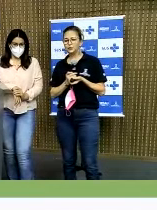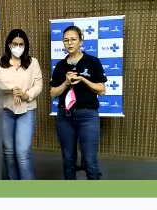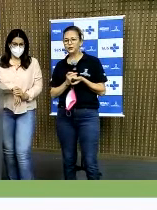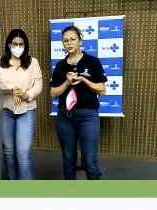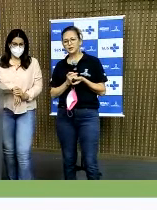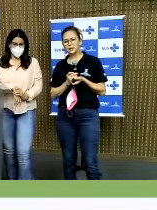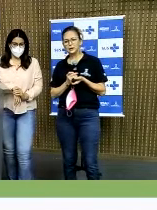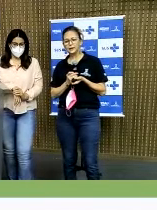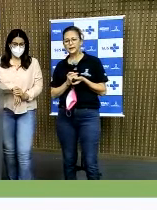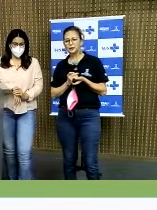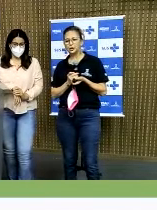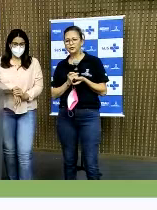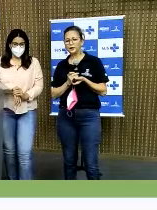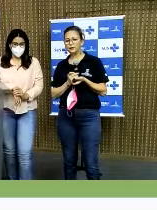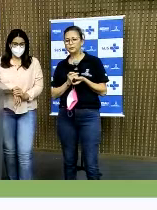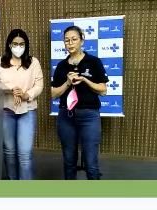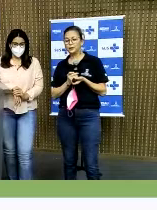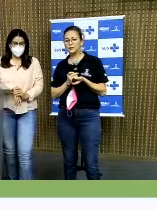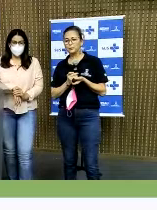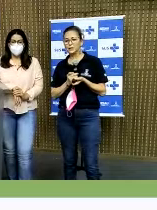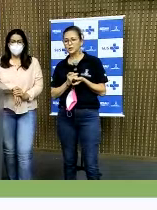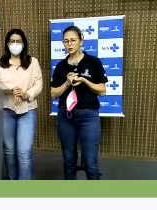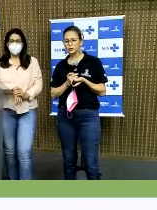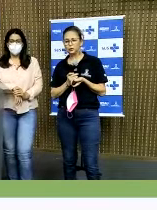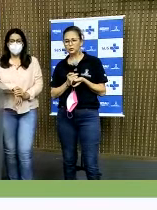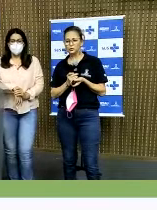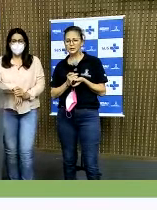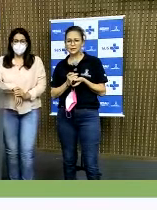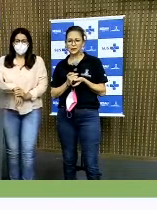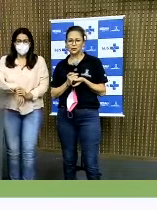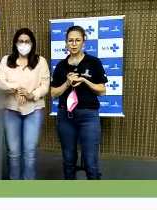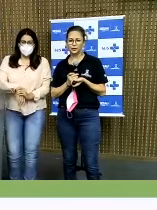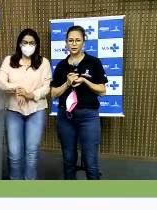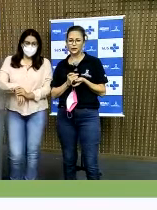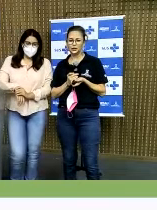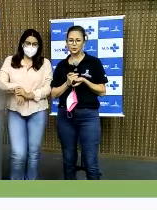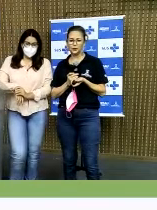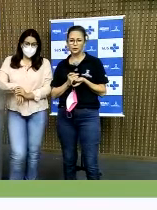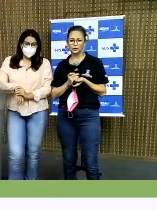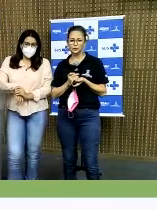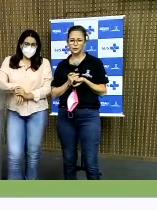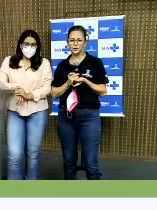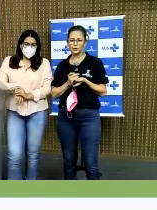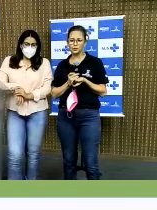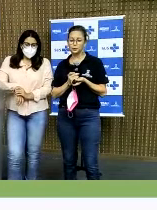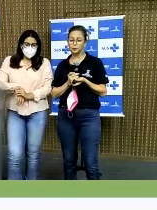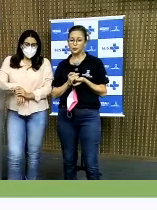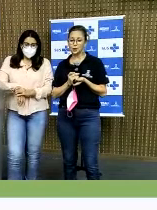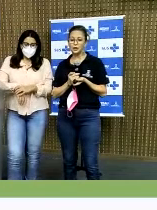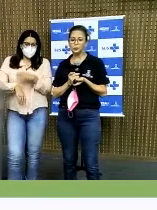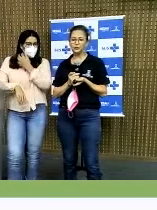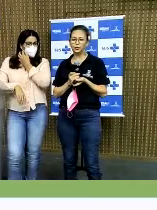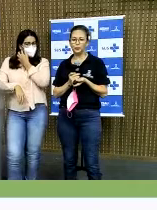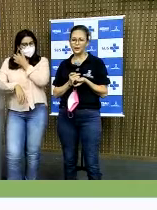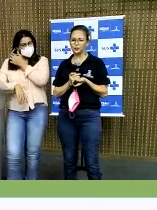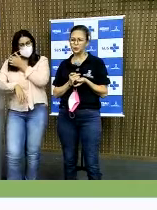em 2020, foi 139, em primeiro semestre de 2001, 69. Atendimento do